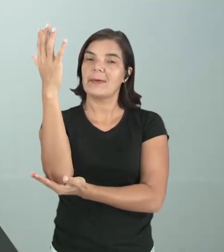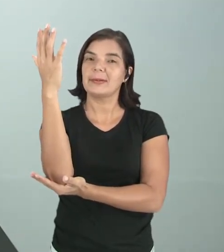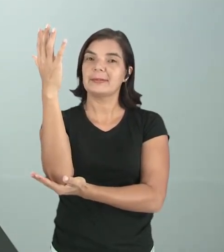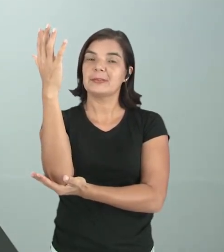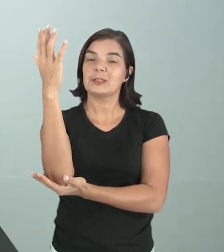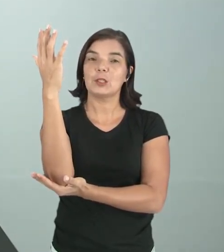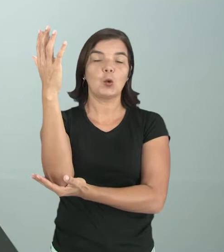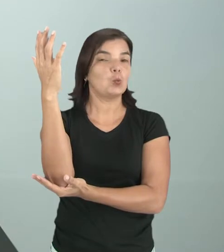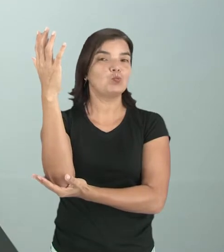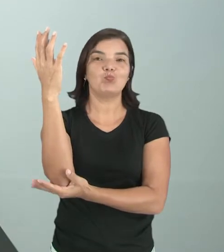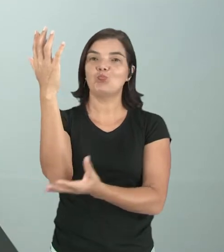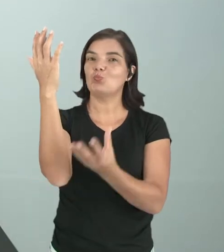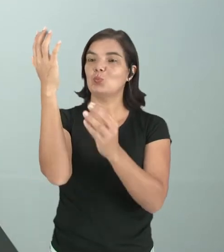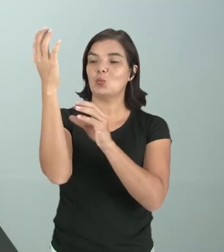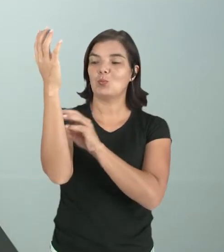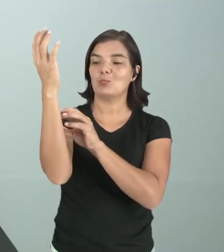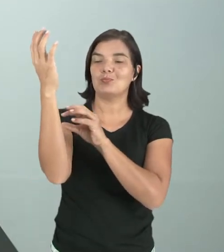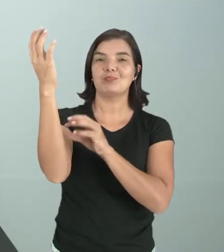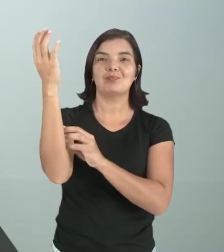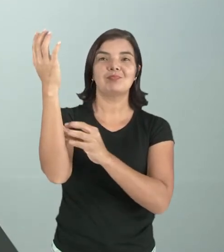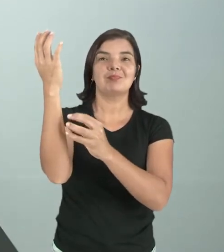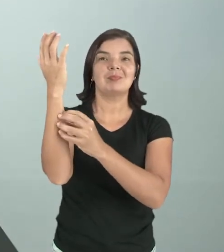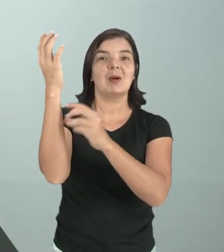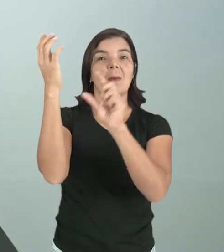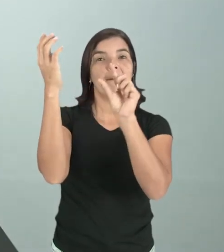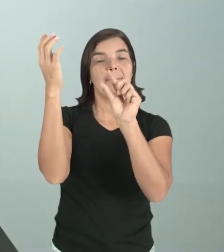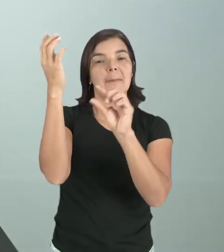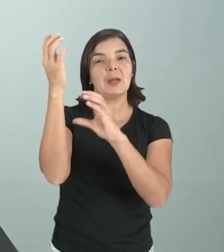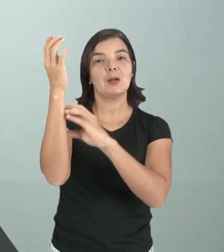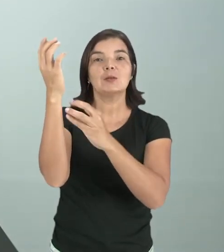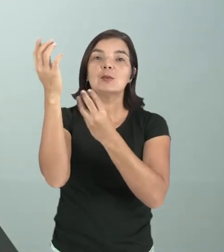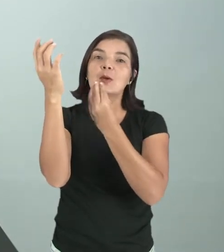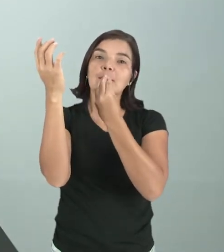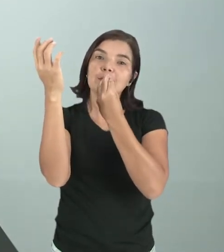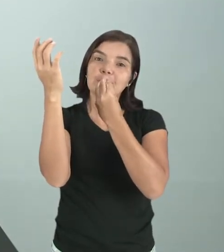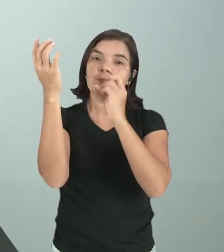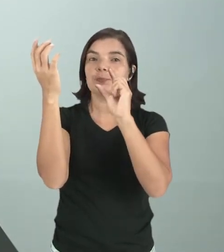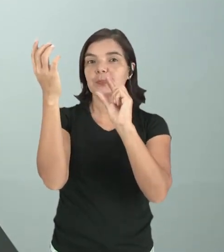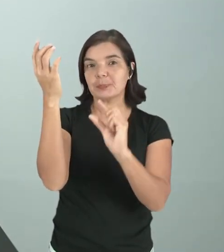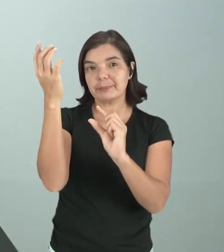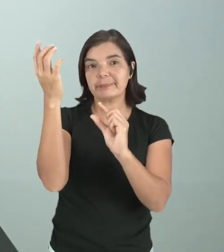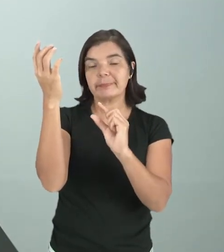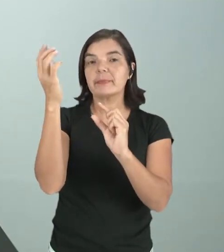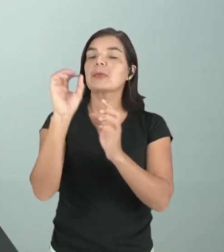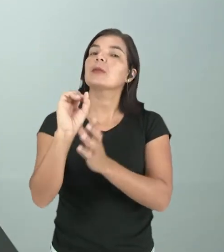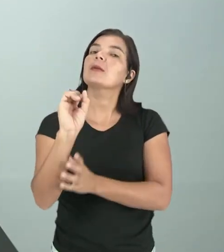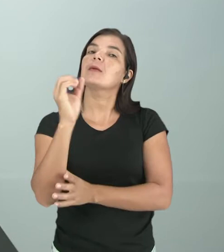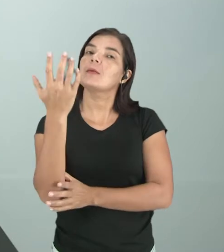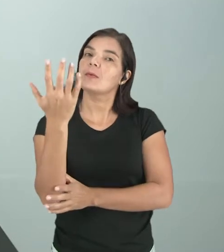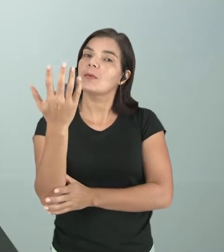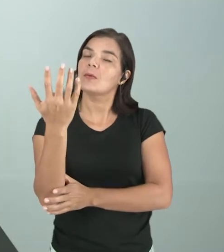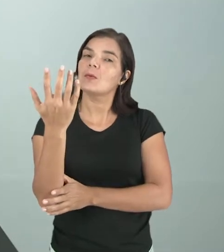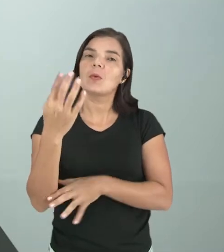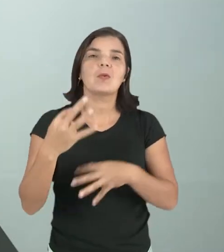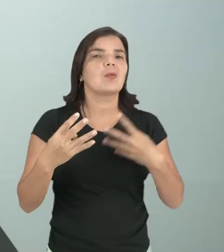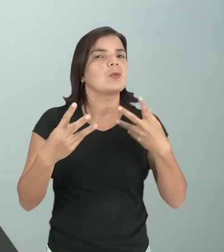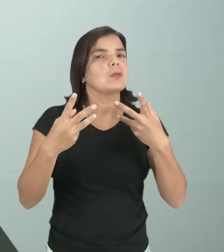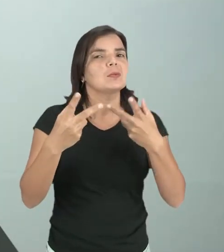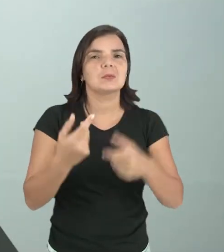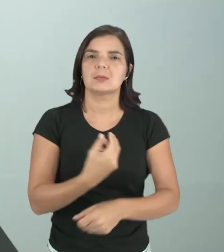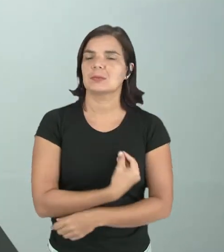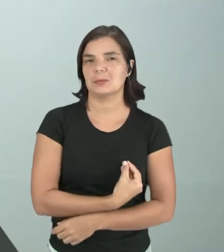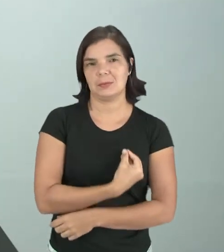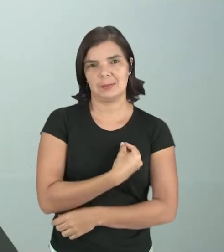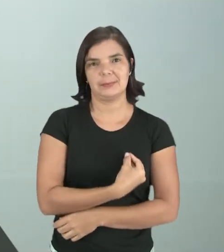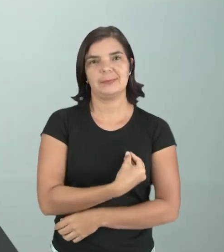reproduzirá tanto, nascerá menos frutos. E isso acontece com todos os seres